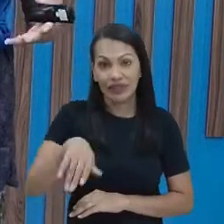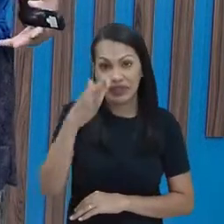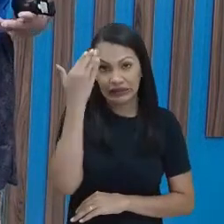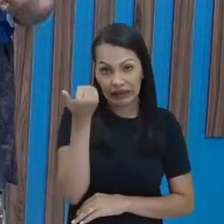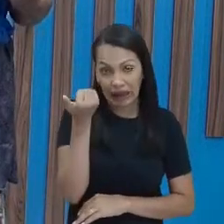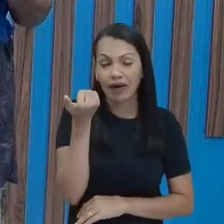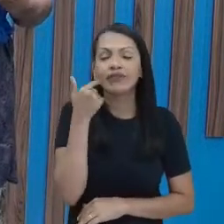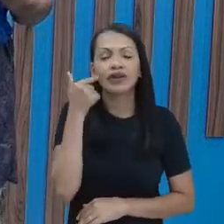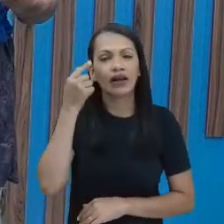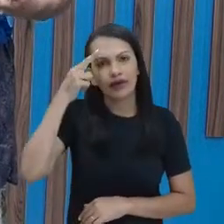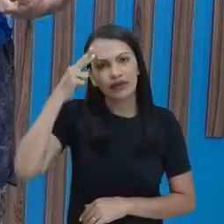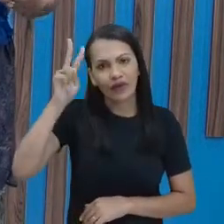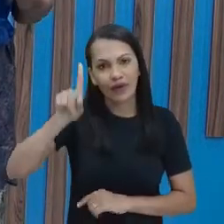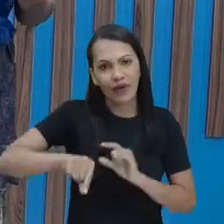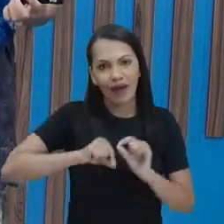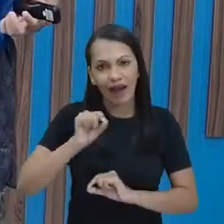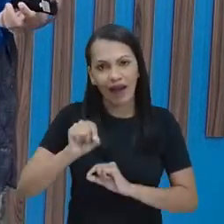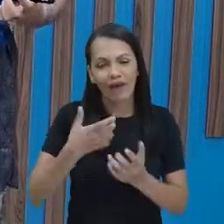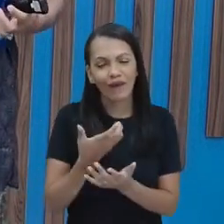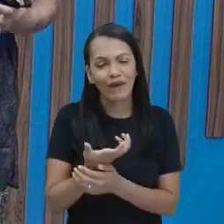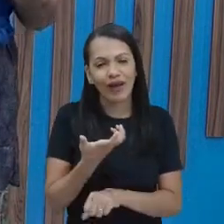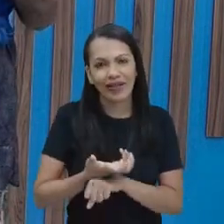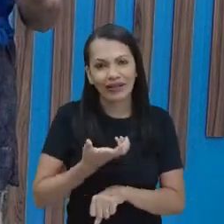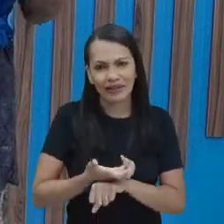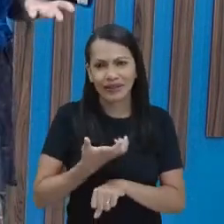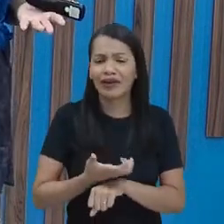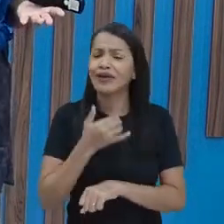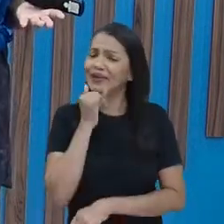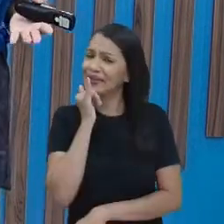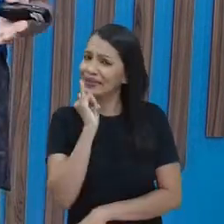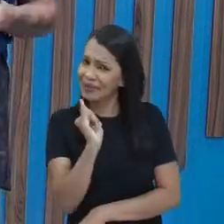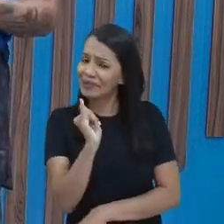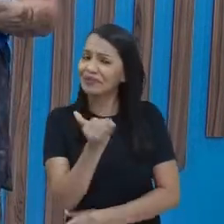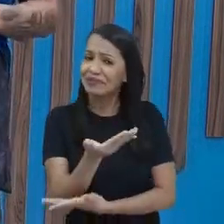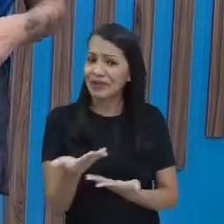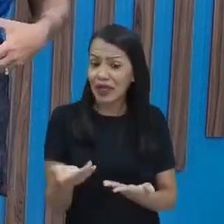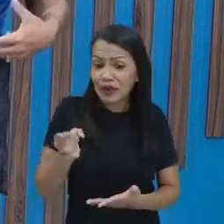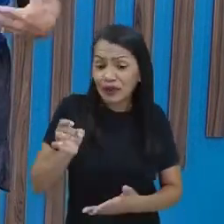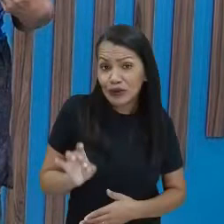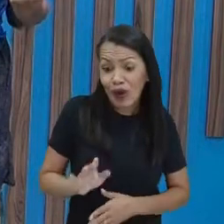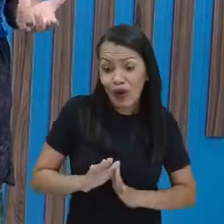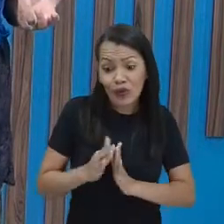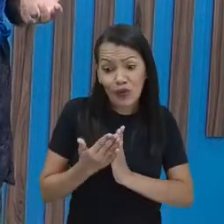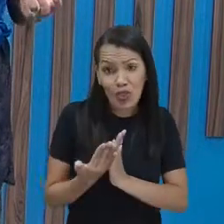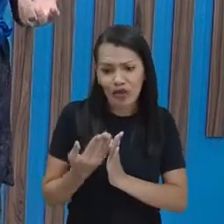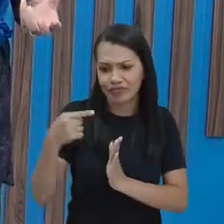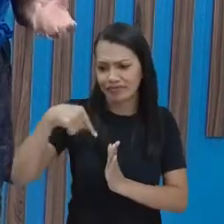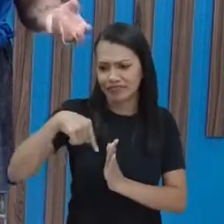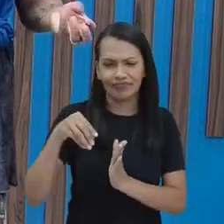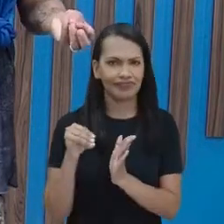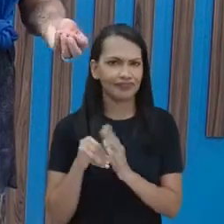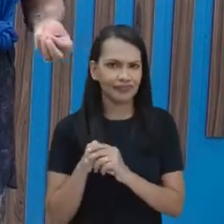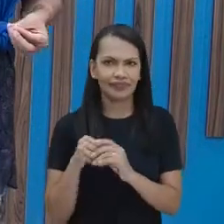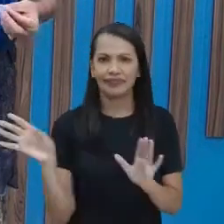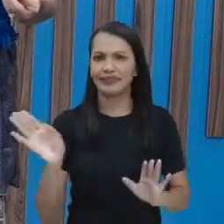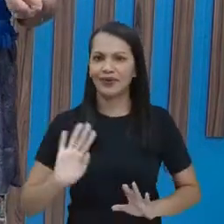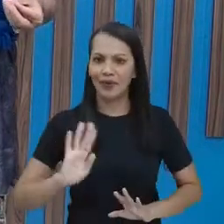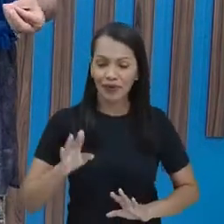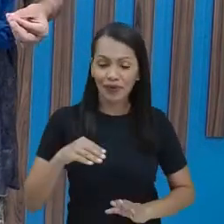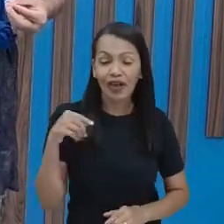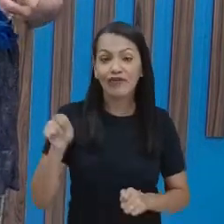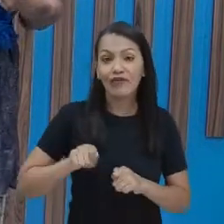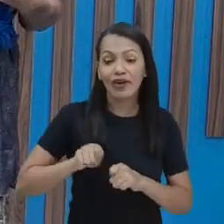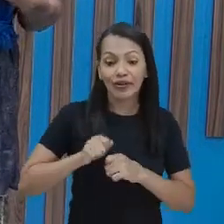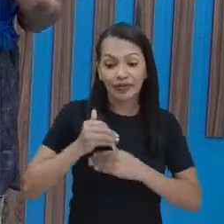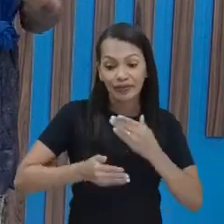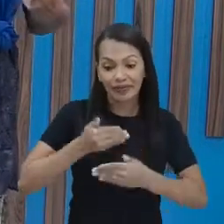sabem, a História, ela é essa disciplina, eu vivo dizendo aqui, que não está somente nos livros didáticos. A História ela é feita no dia a dia, a